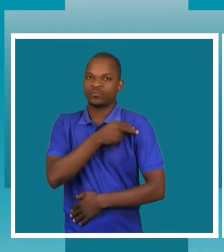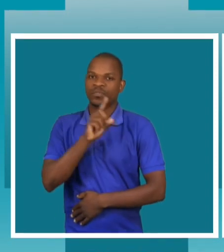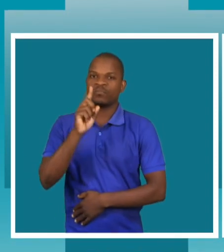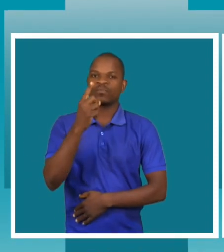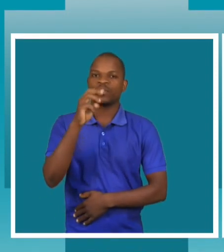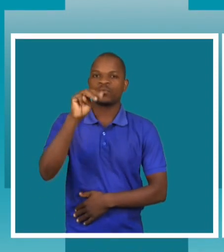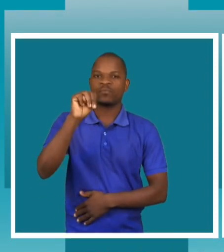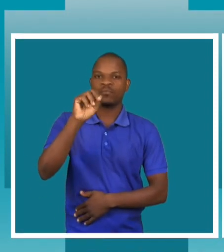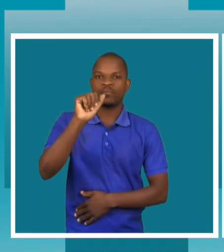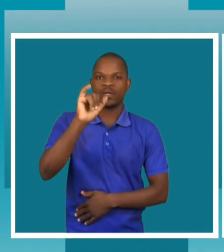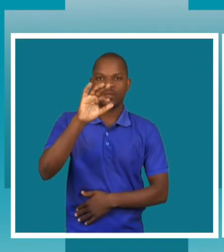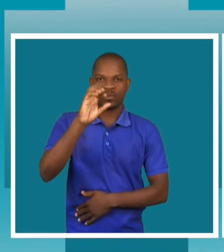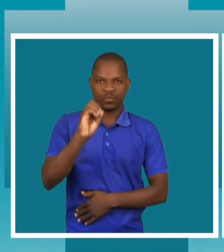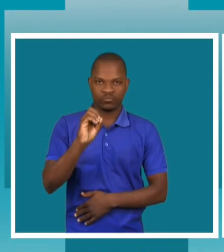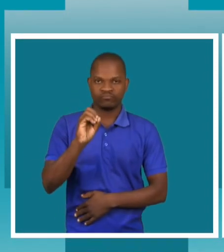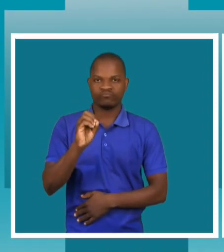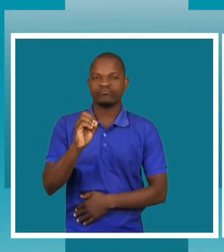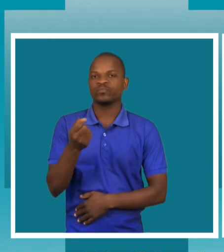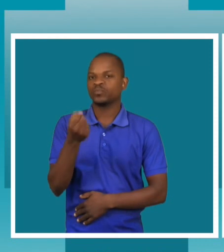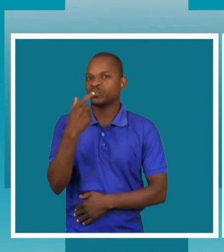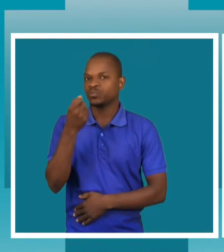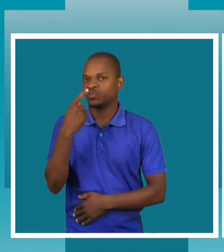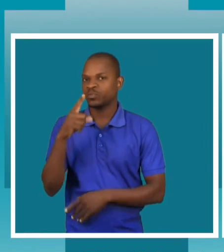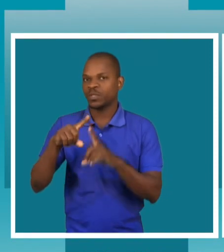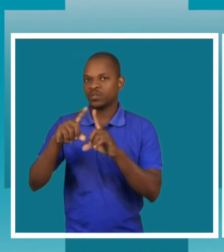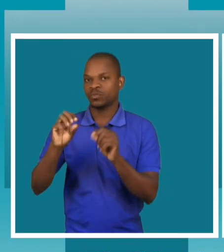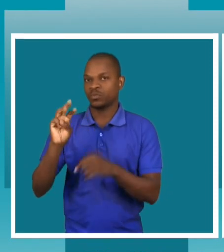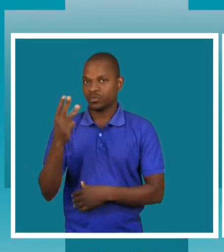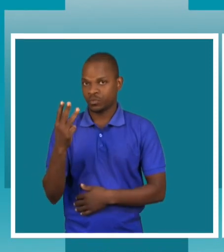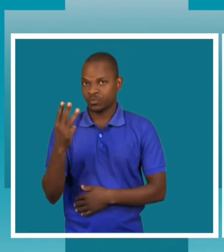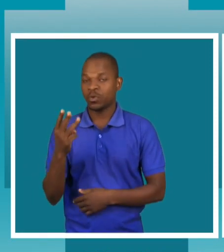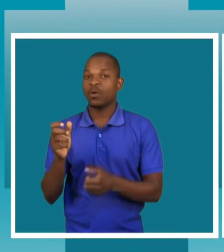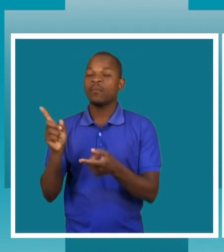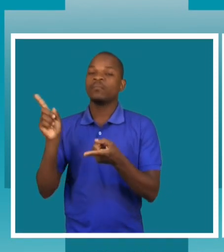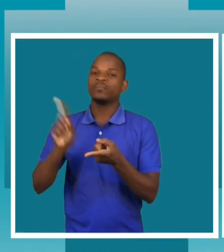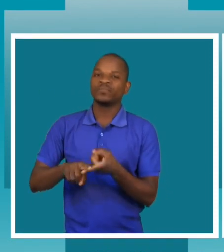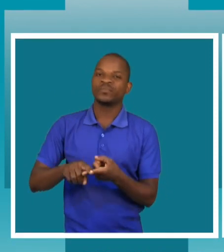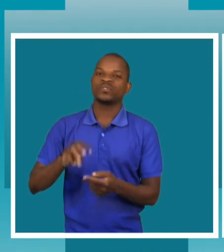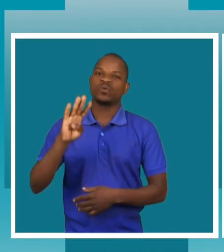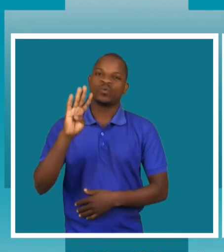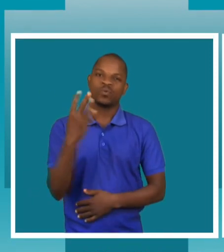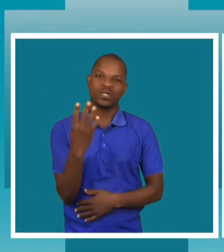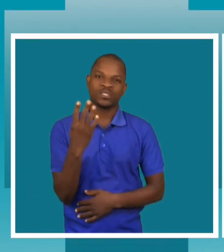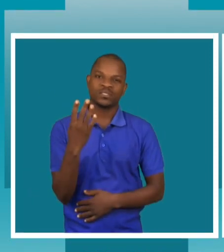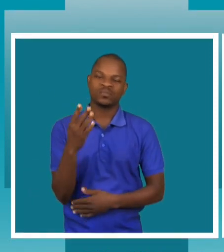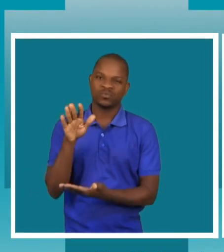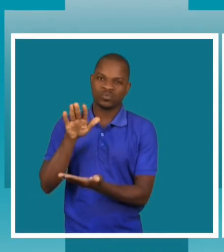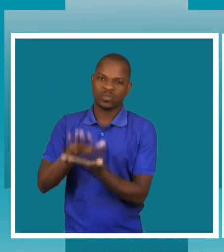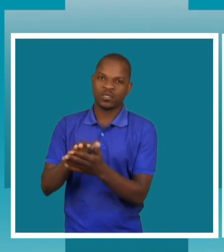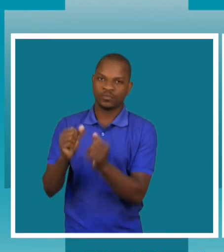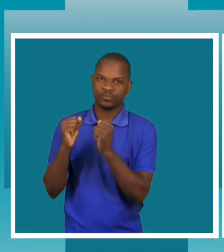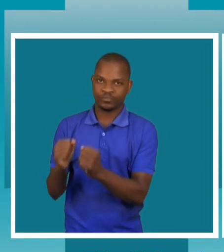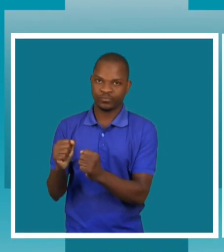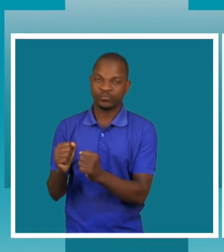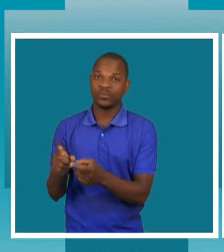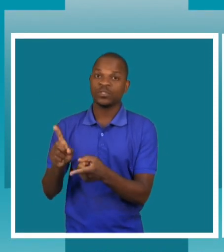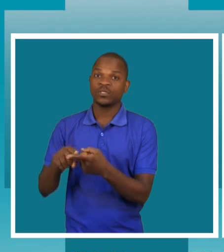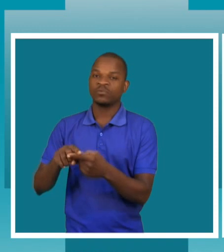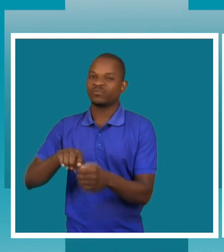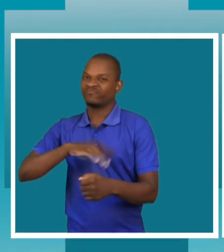Fui para o 1º de maio, fiz lá o terceiro. De novo, o quarto. Acho que fiz lá também.